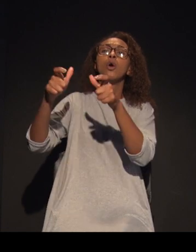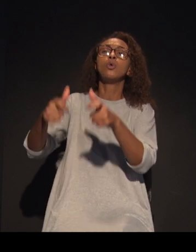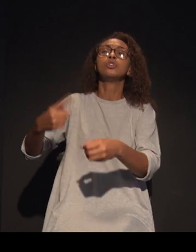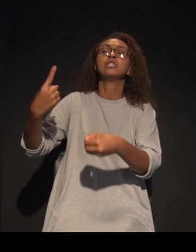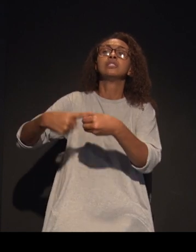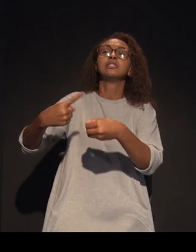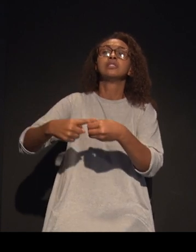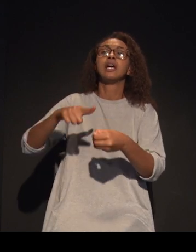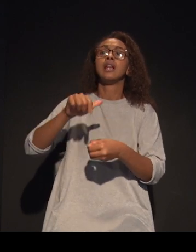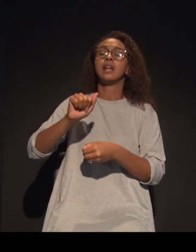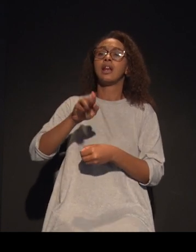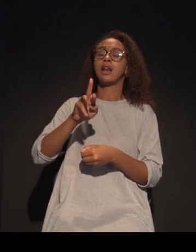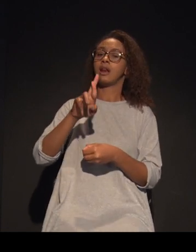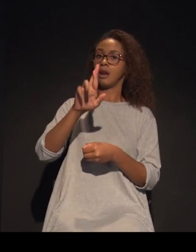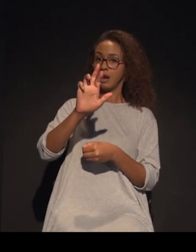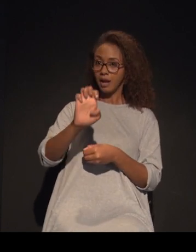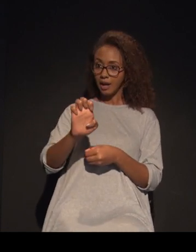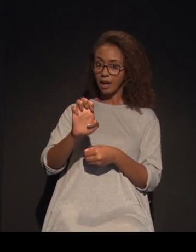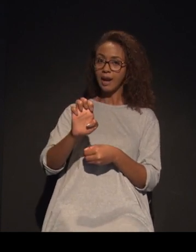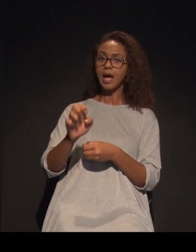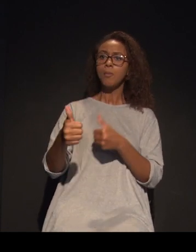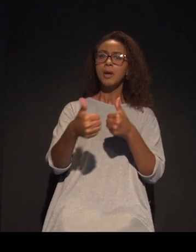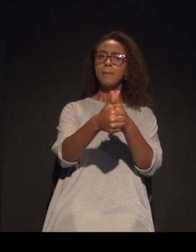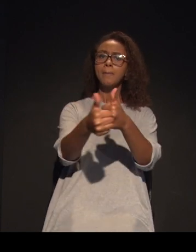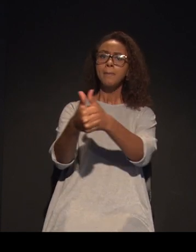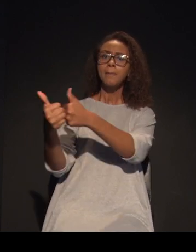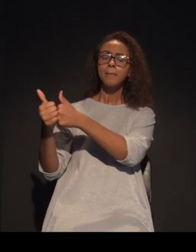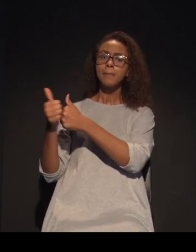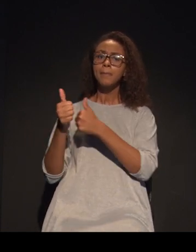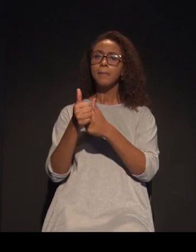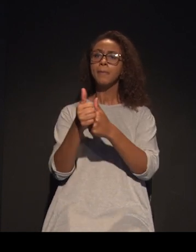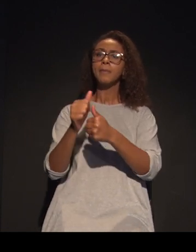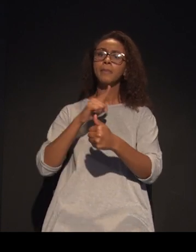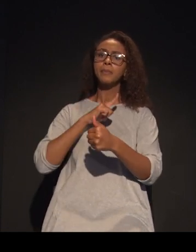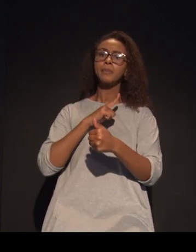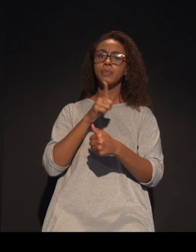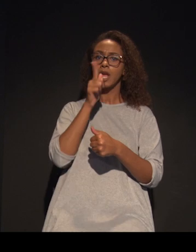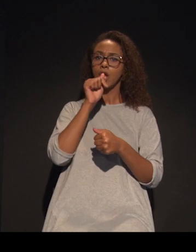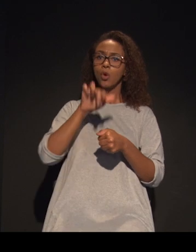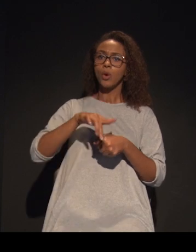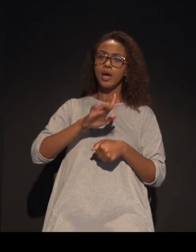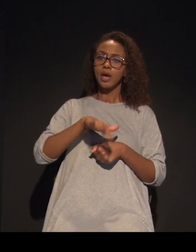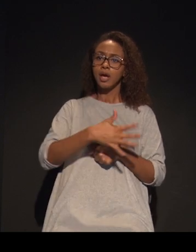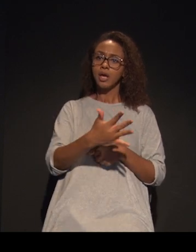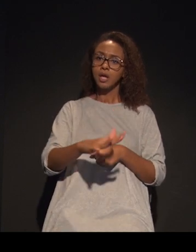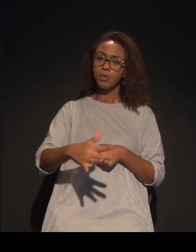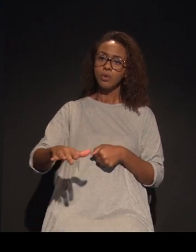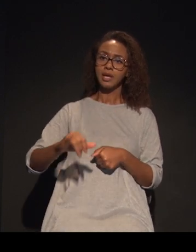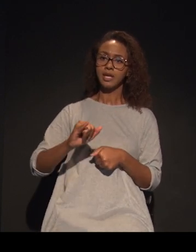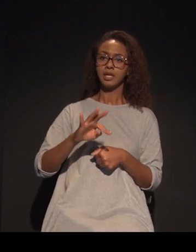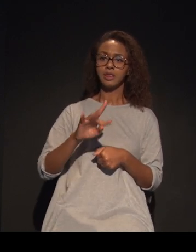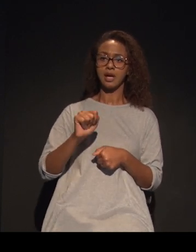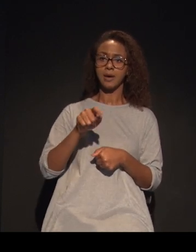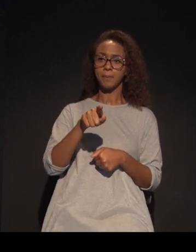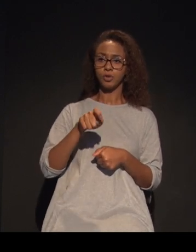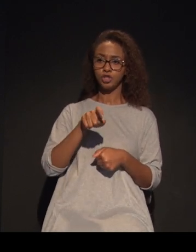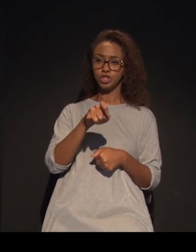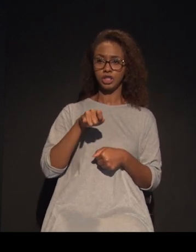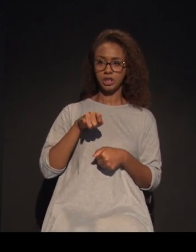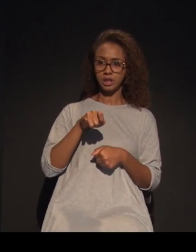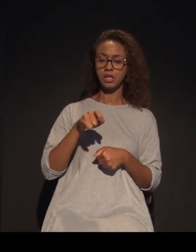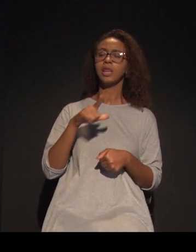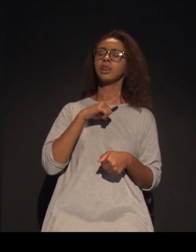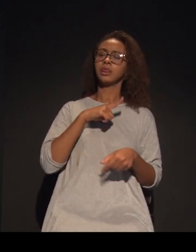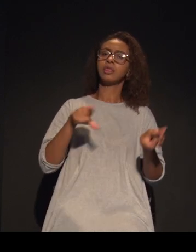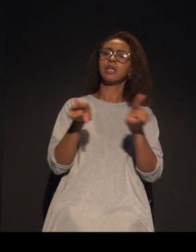lábrea e sua proximidade e abrigará zarpao marido lago marie piche a outra região em que vive de tomar e se